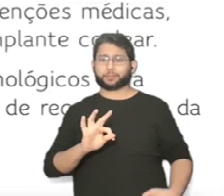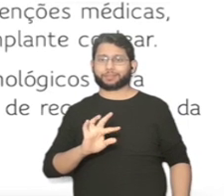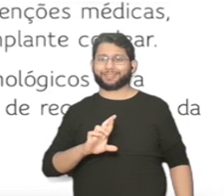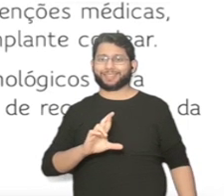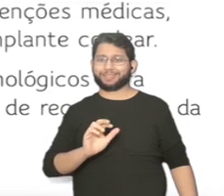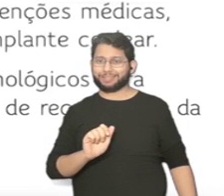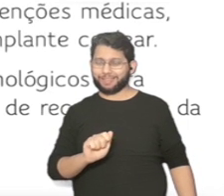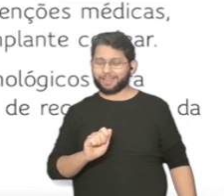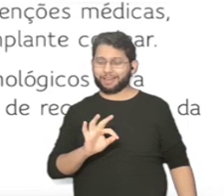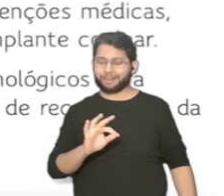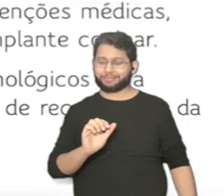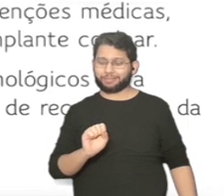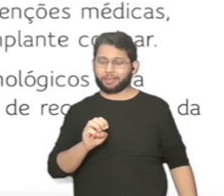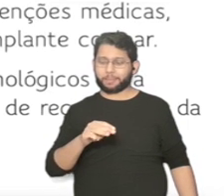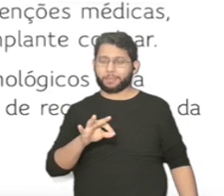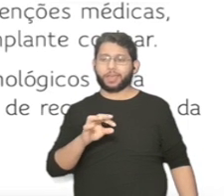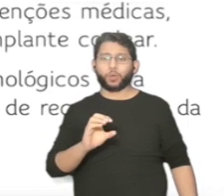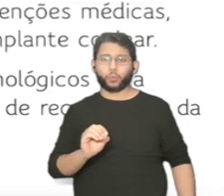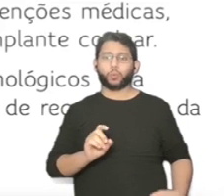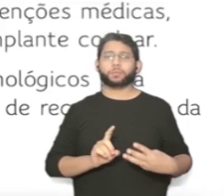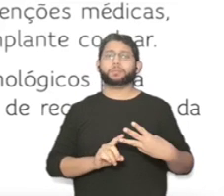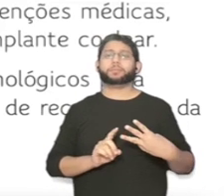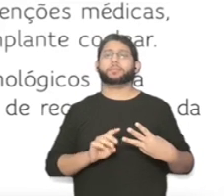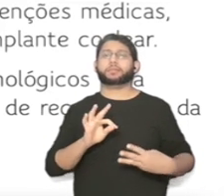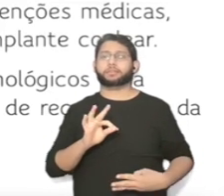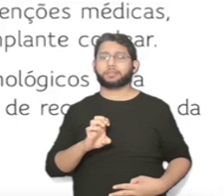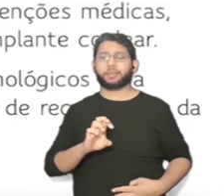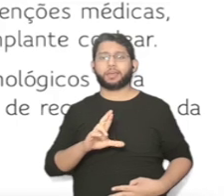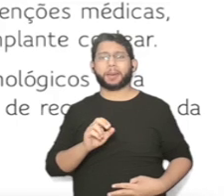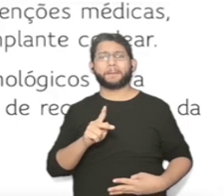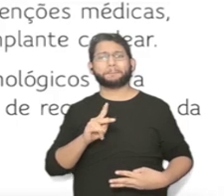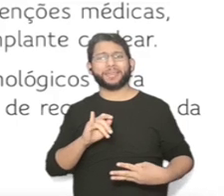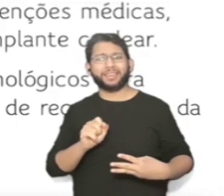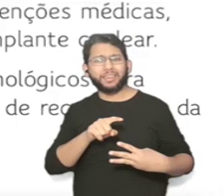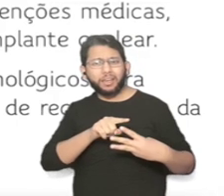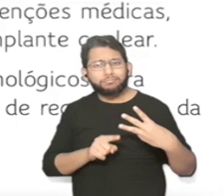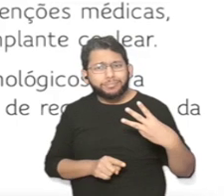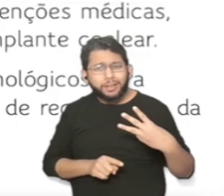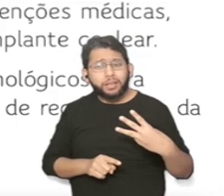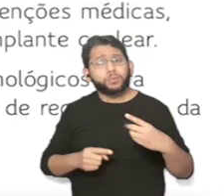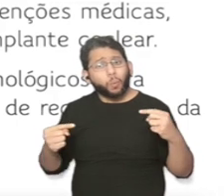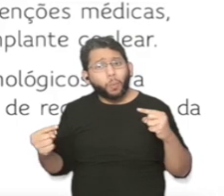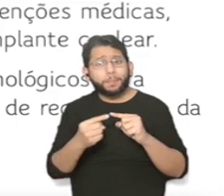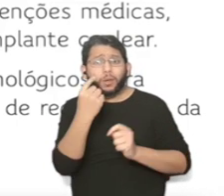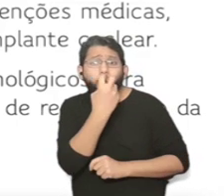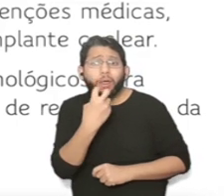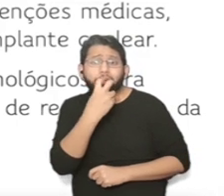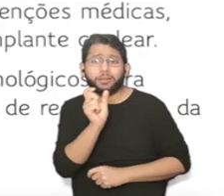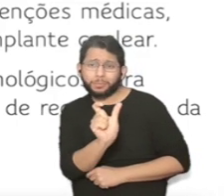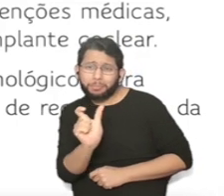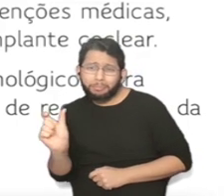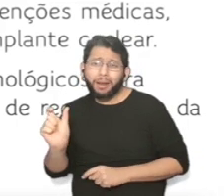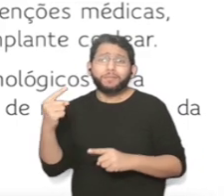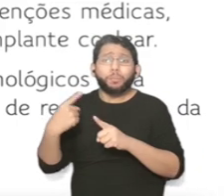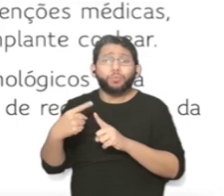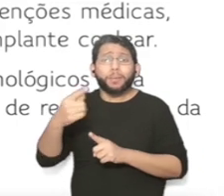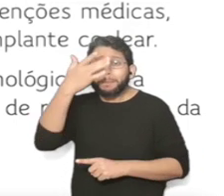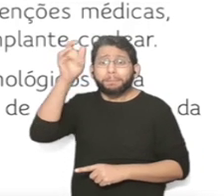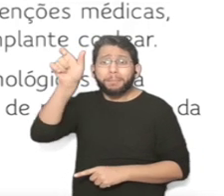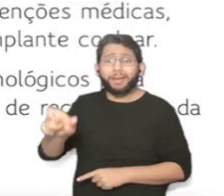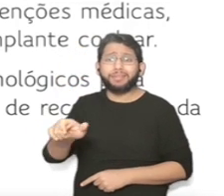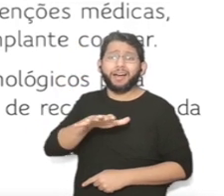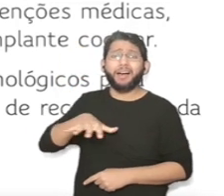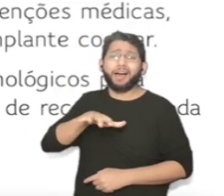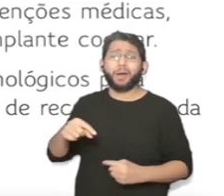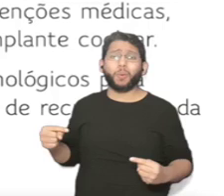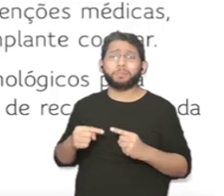porque todas essas intervenções são vistas pelo oralismo, já que o surdo é entendido como um paciente e